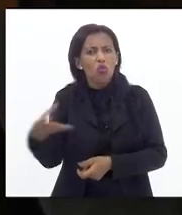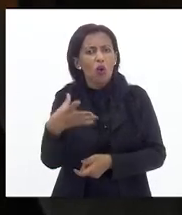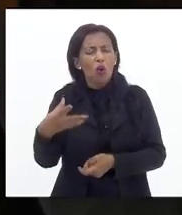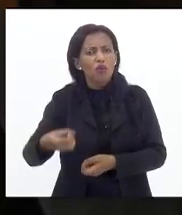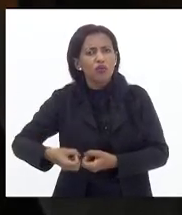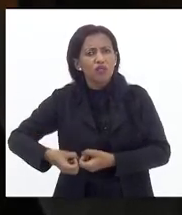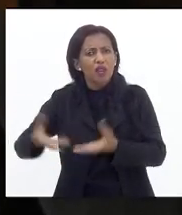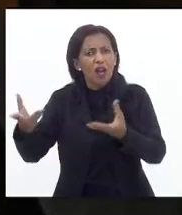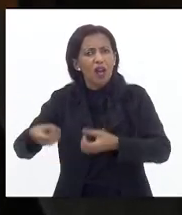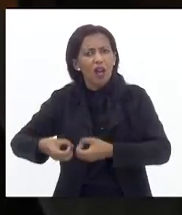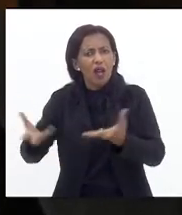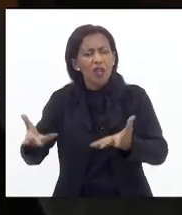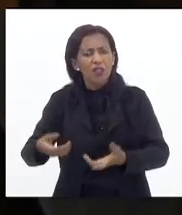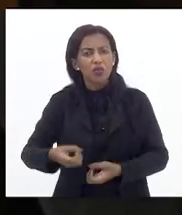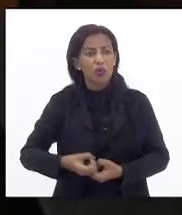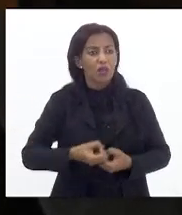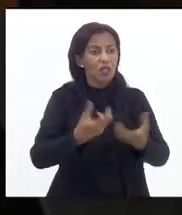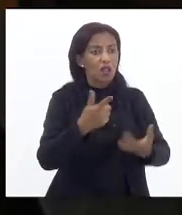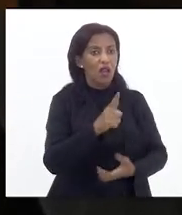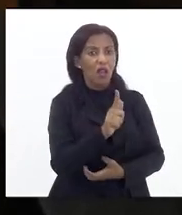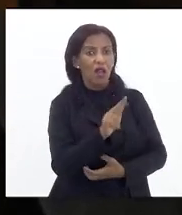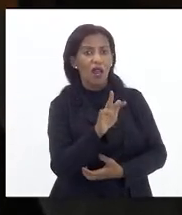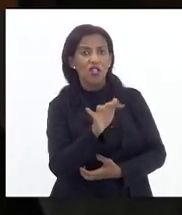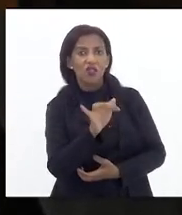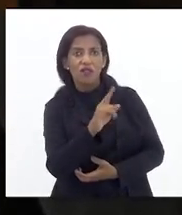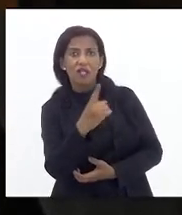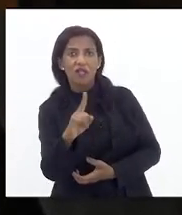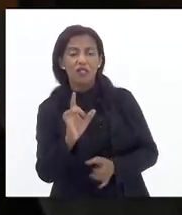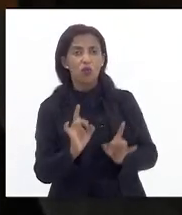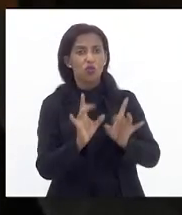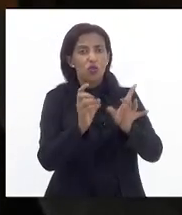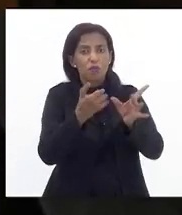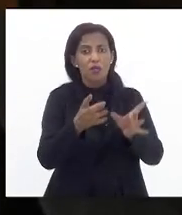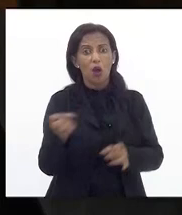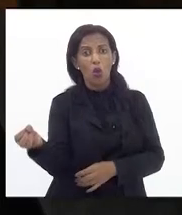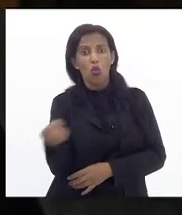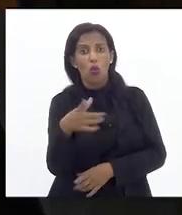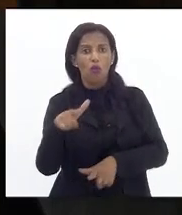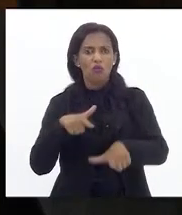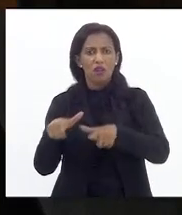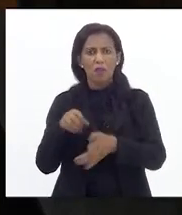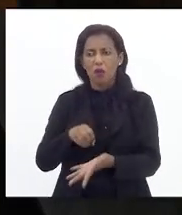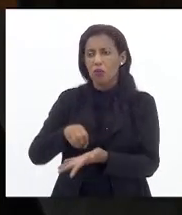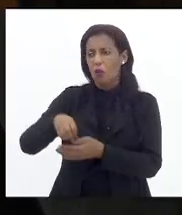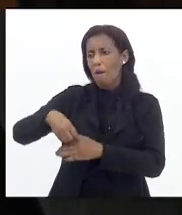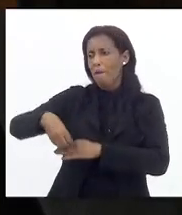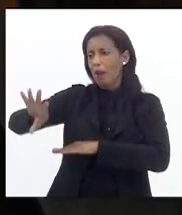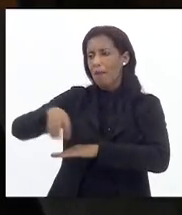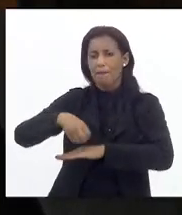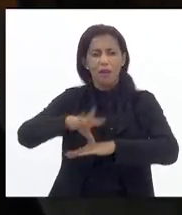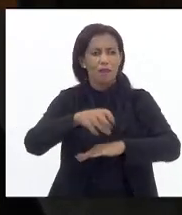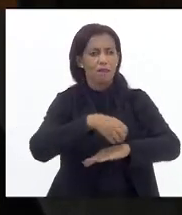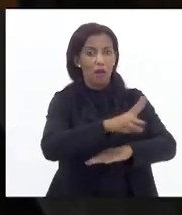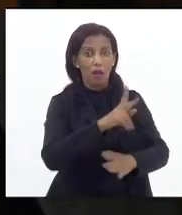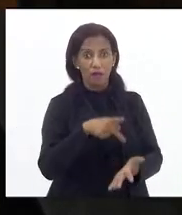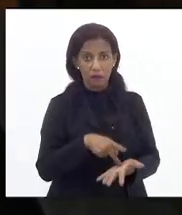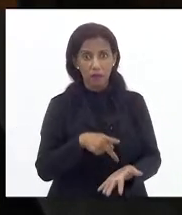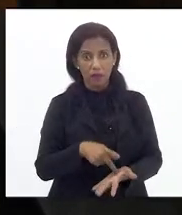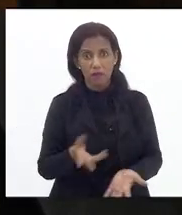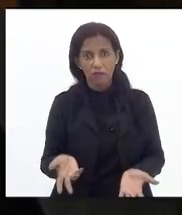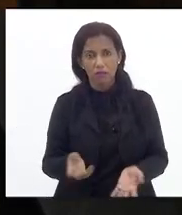despesas conceder gratificações em casos especiais esses novos servidores é uma